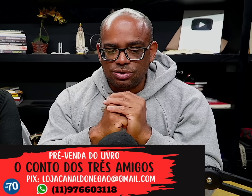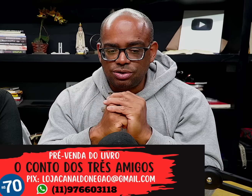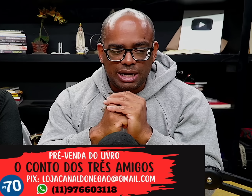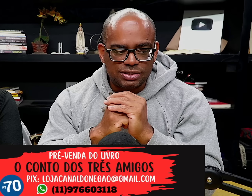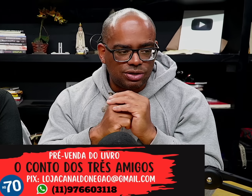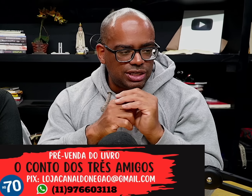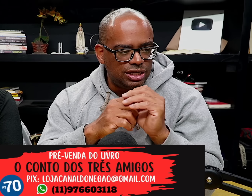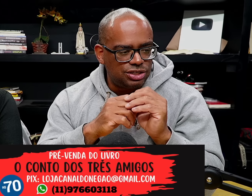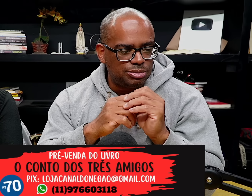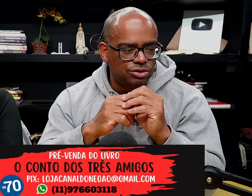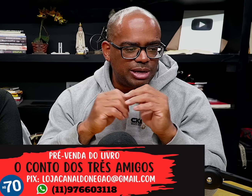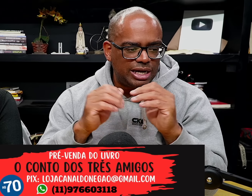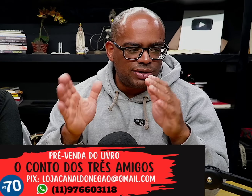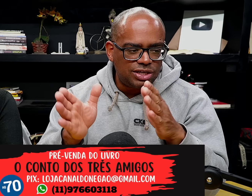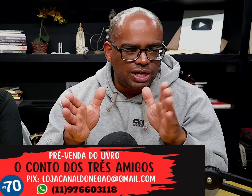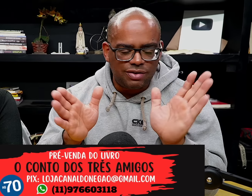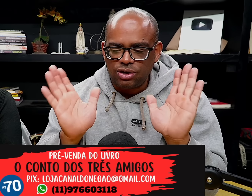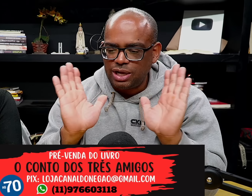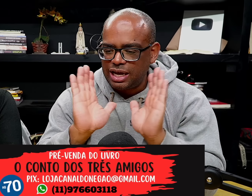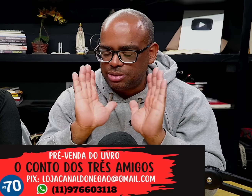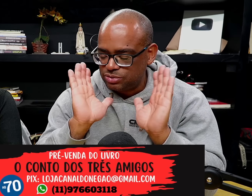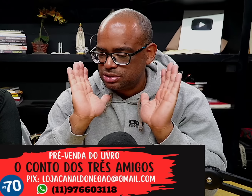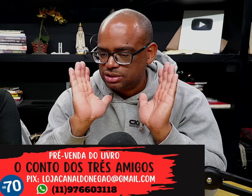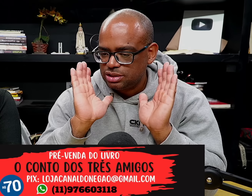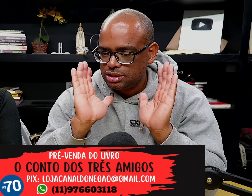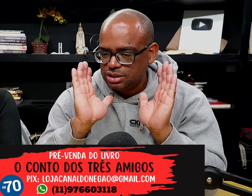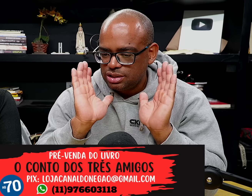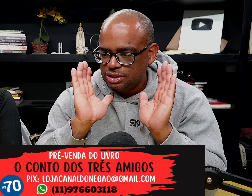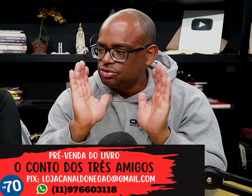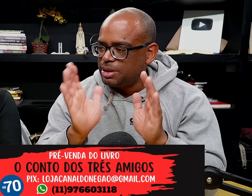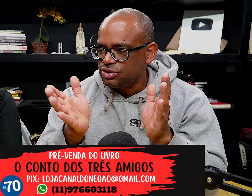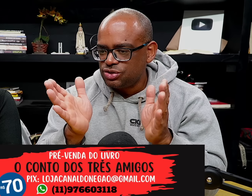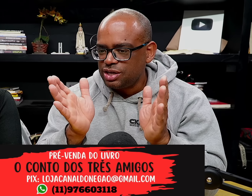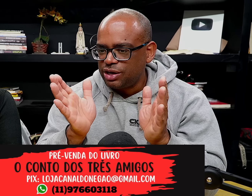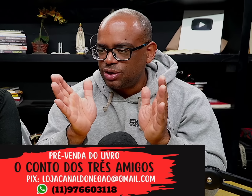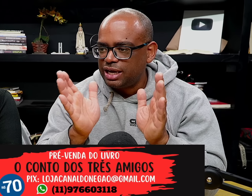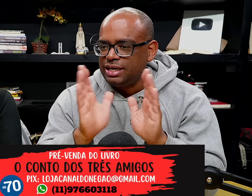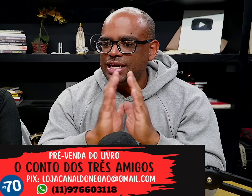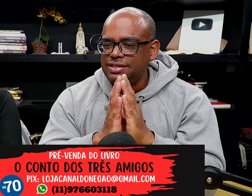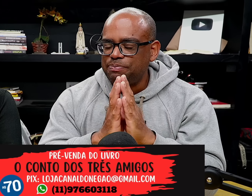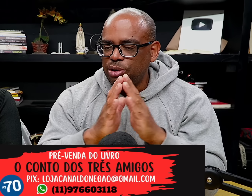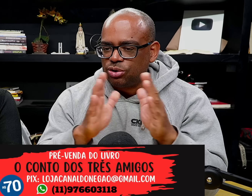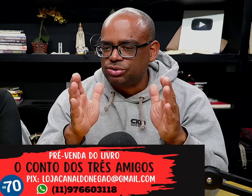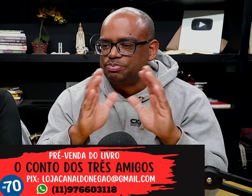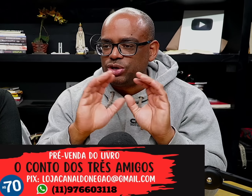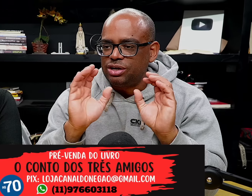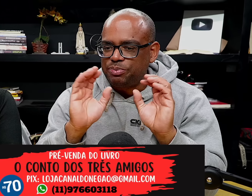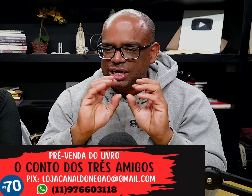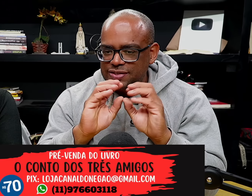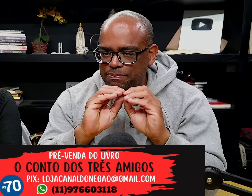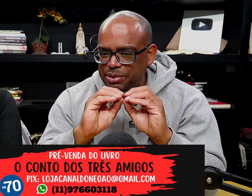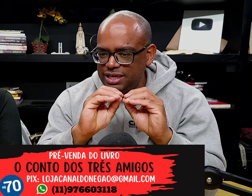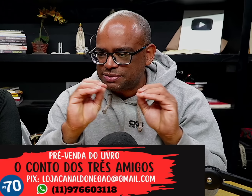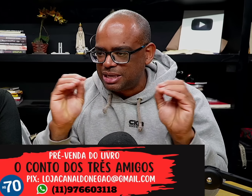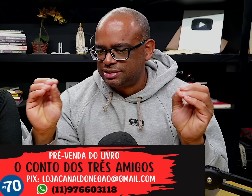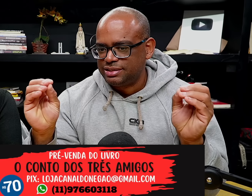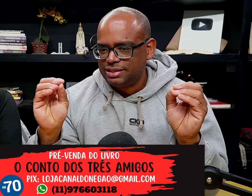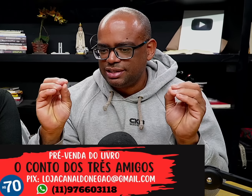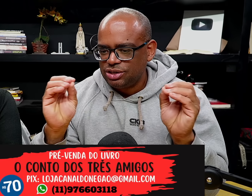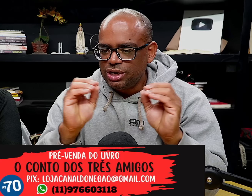Brasil no Brasil é o seguinte irmão no Brasil é isso aí que vai rolar irmão no Brasil é isso aí que vai rolar e nesse ponto olhando por esse